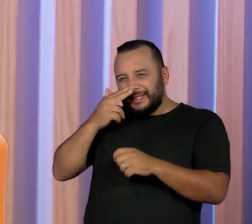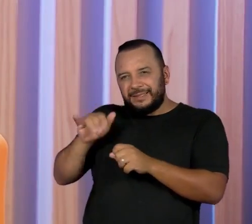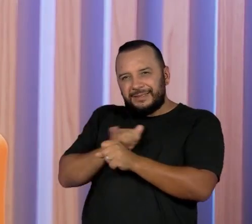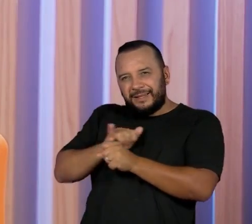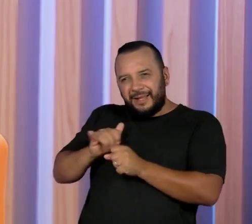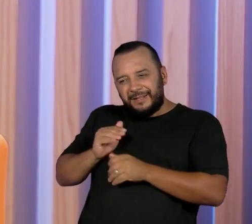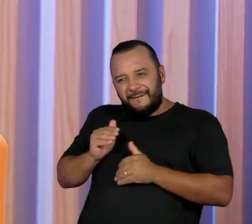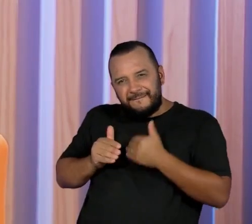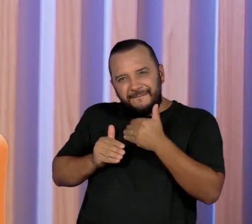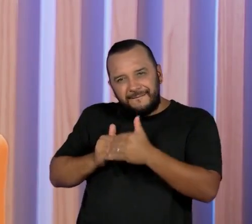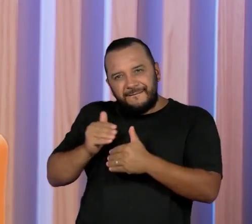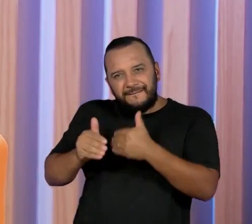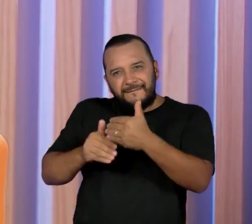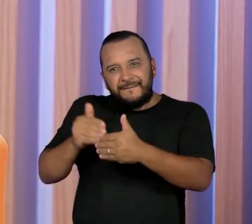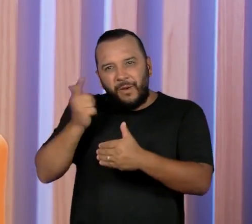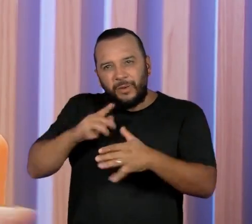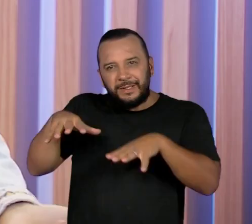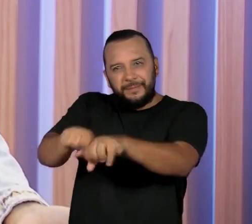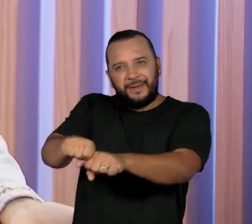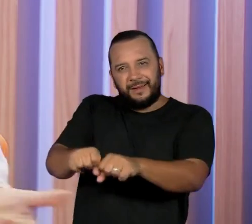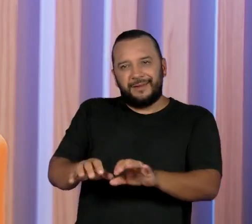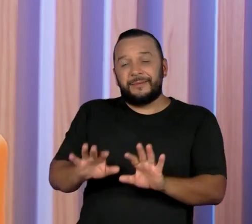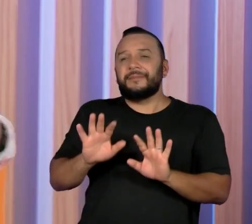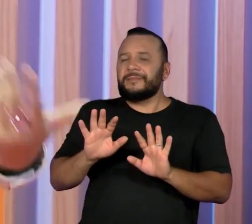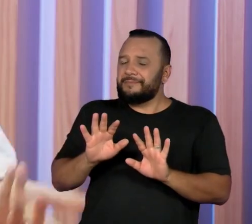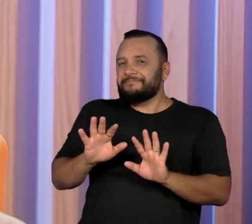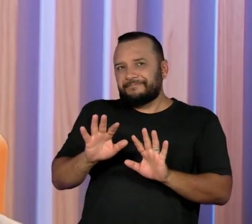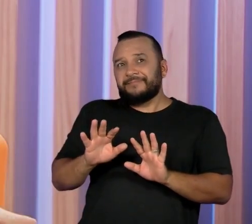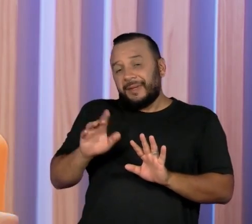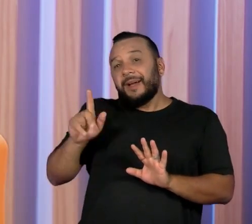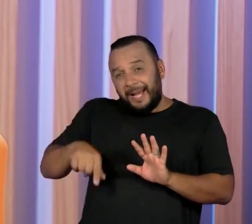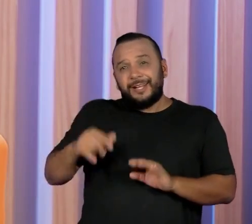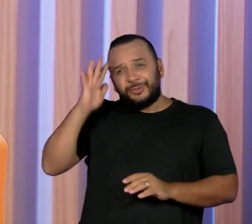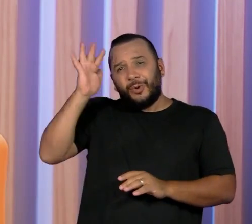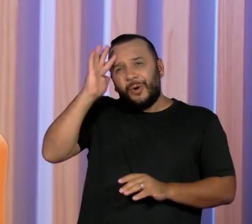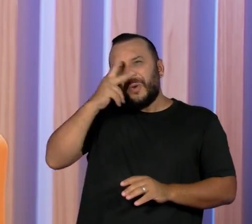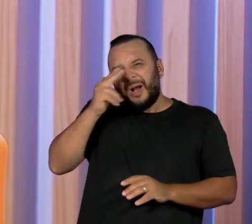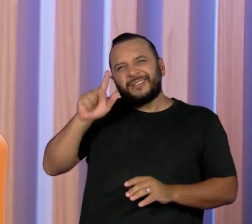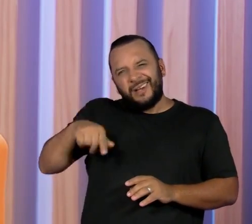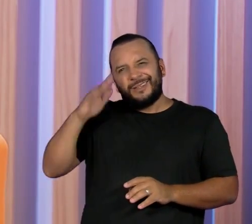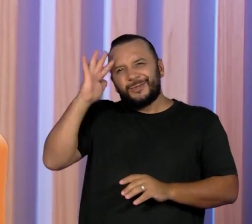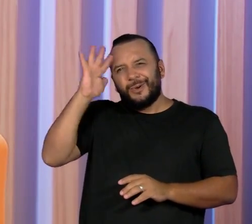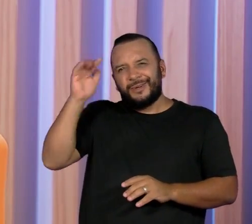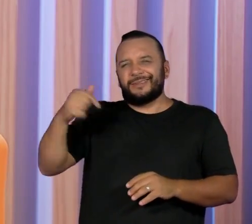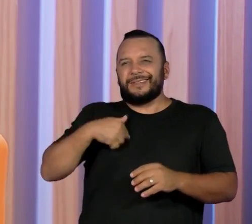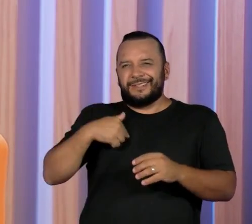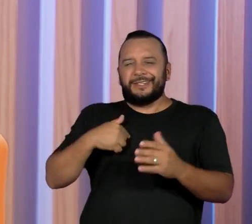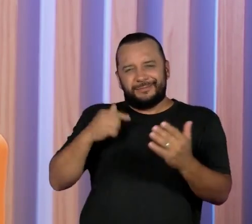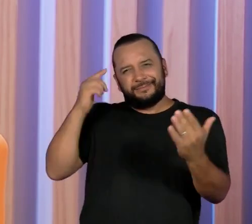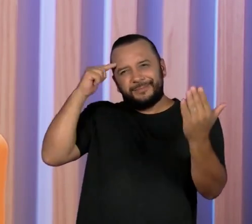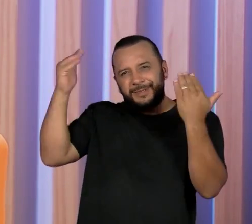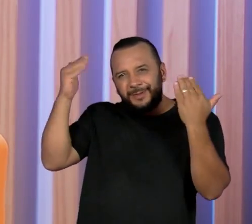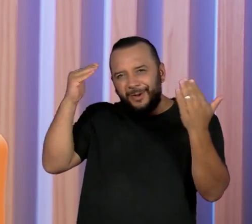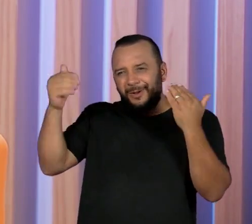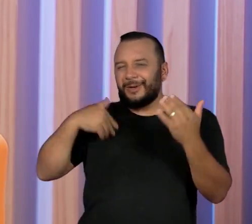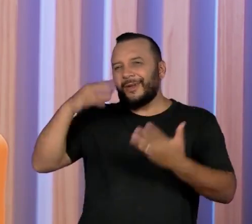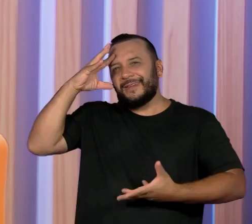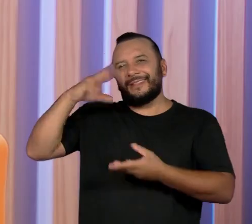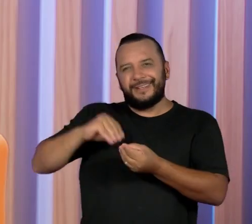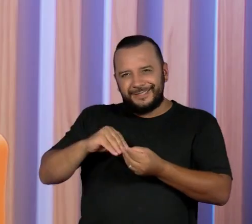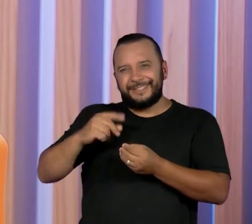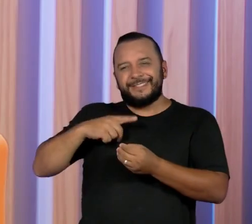parecia possível dentro da minha lógica, mas na verdade acho que não passava de um sonho. Então, fazendo terapia, comecei a entender que eu tenho